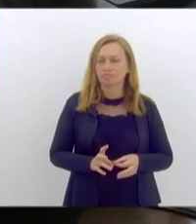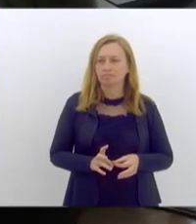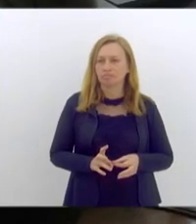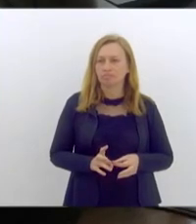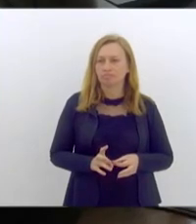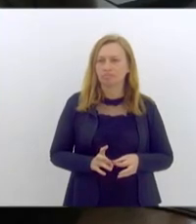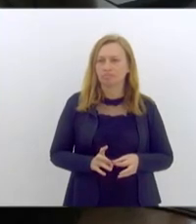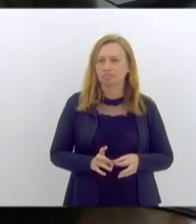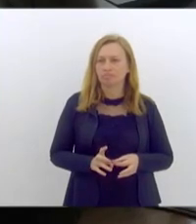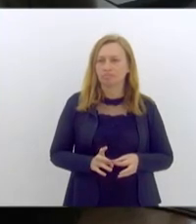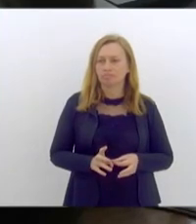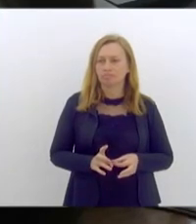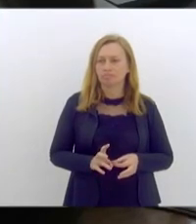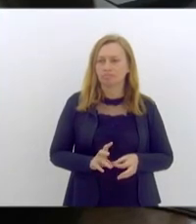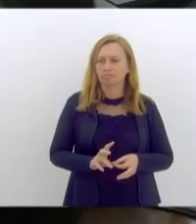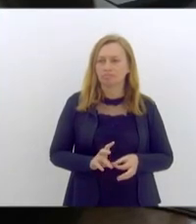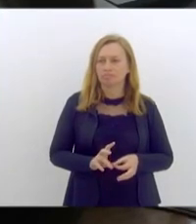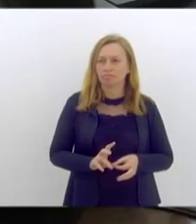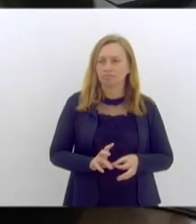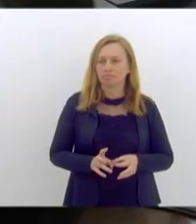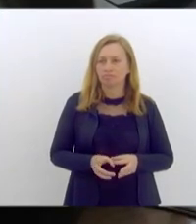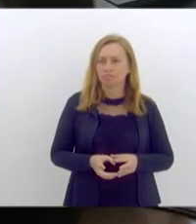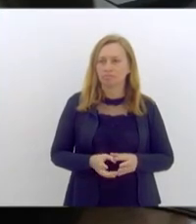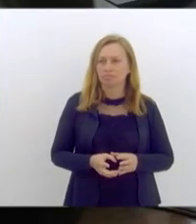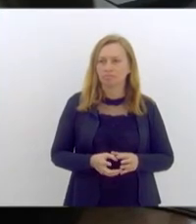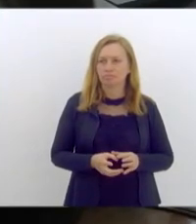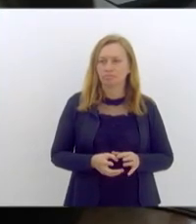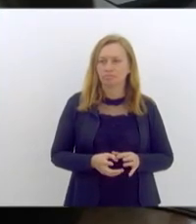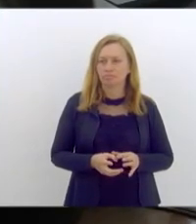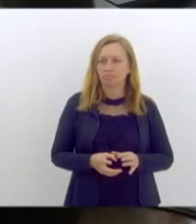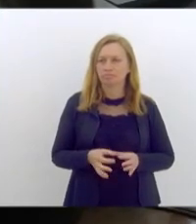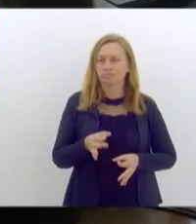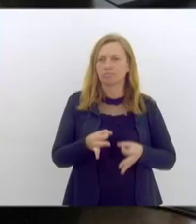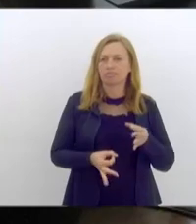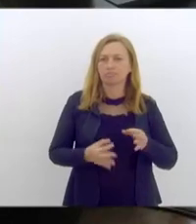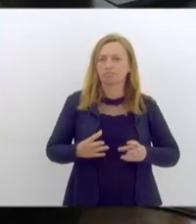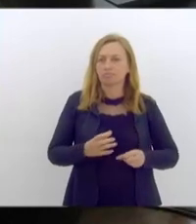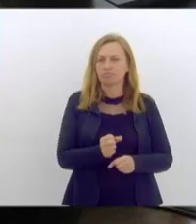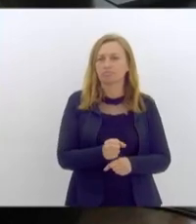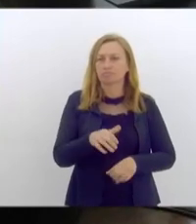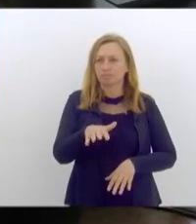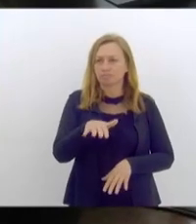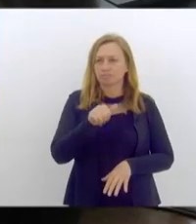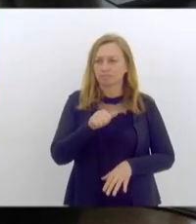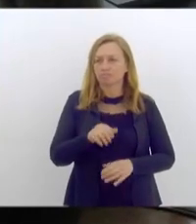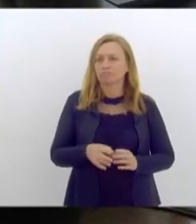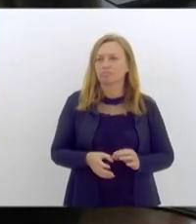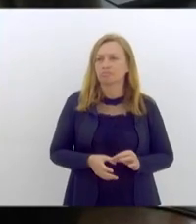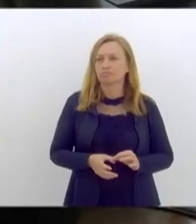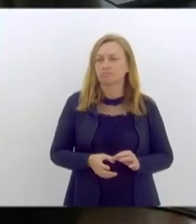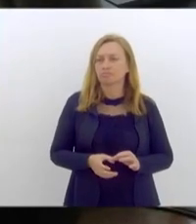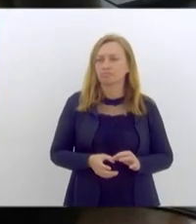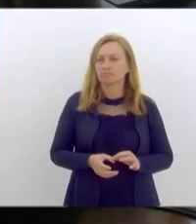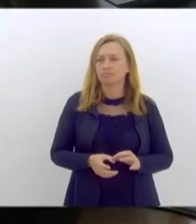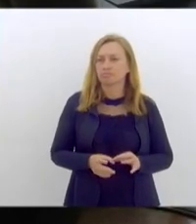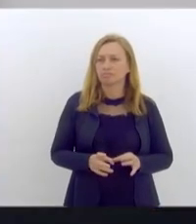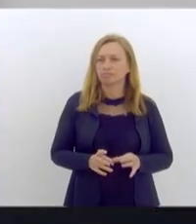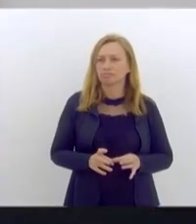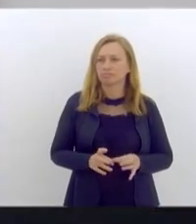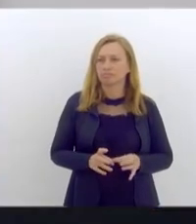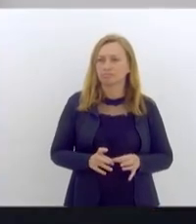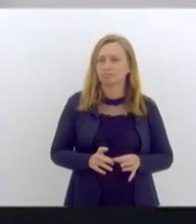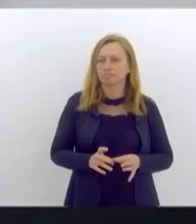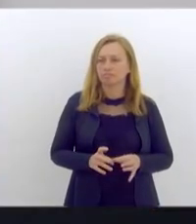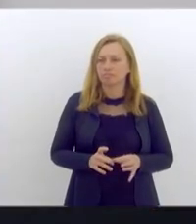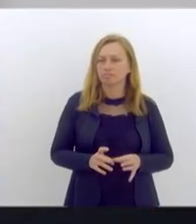e por isso foi o Tribunal de Contas chamado aqui é na redação